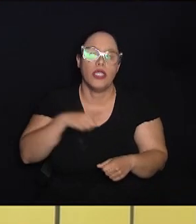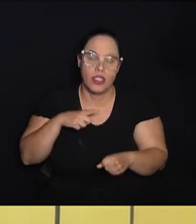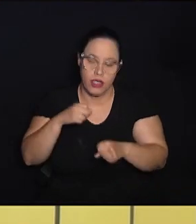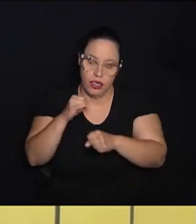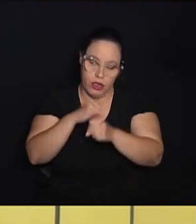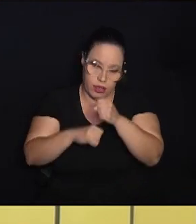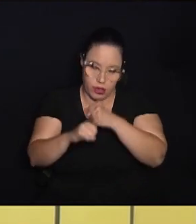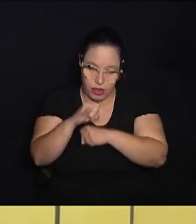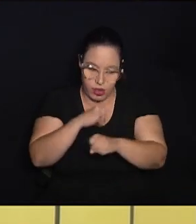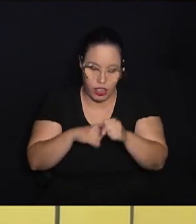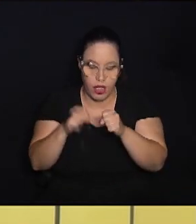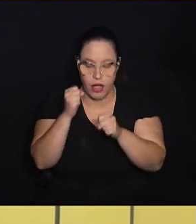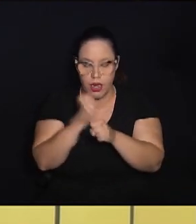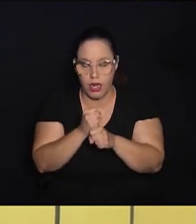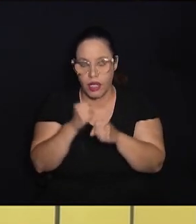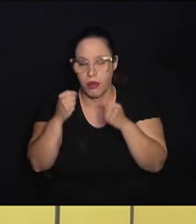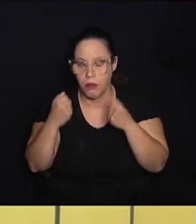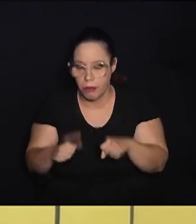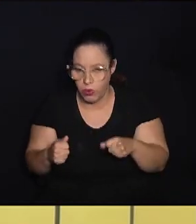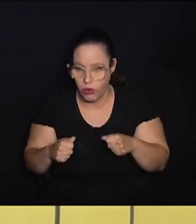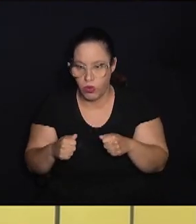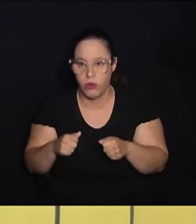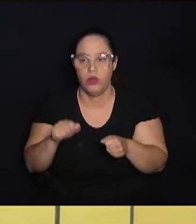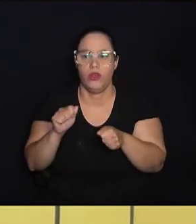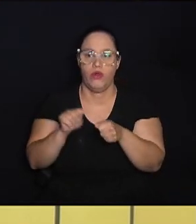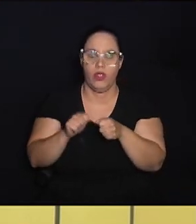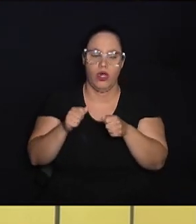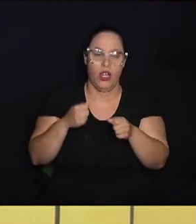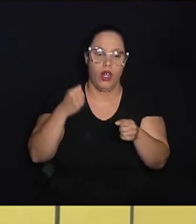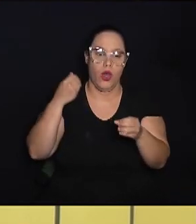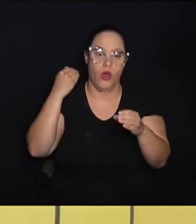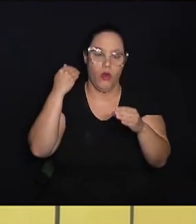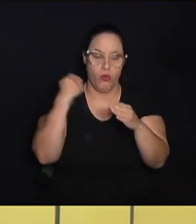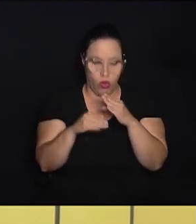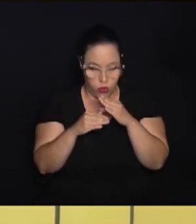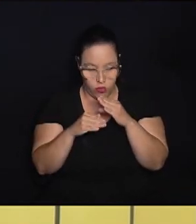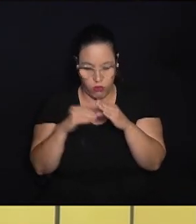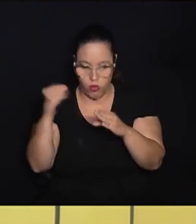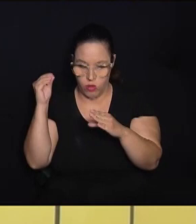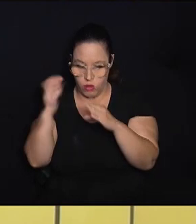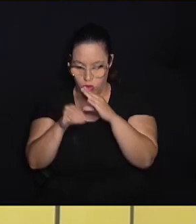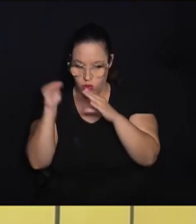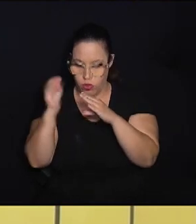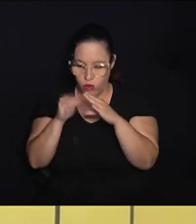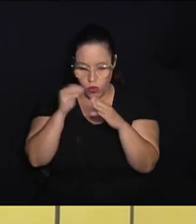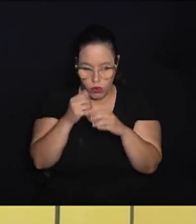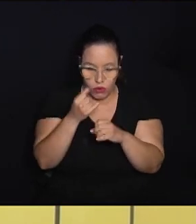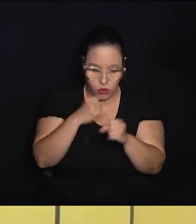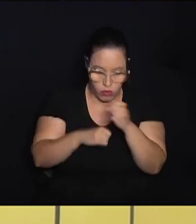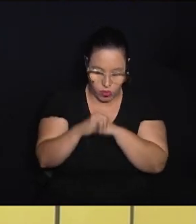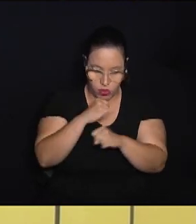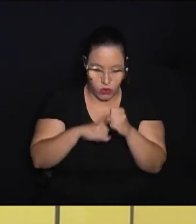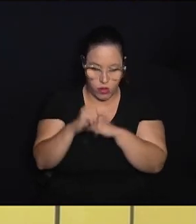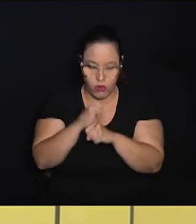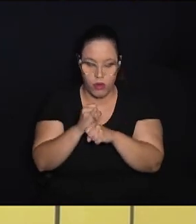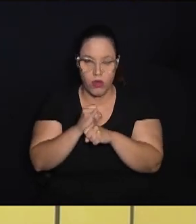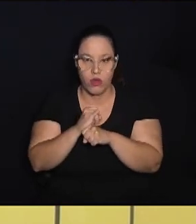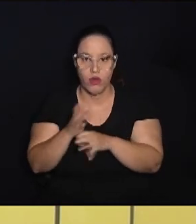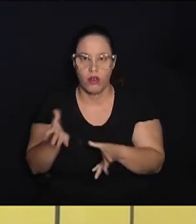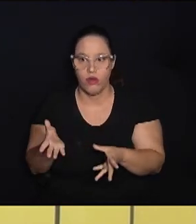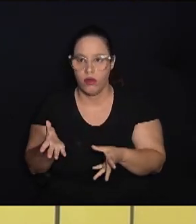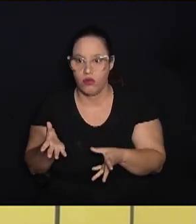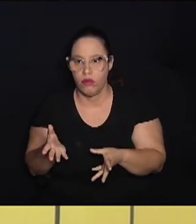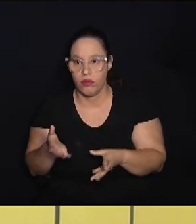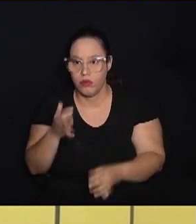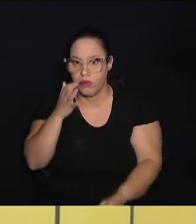fazer o seu quadrinho e jogar na internet mas uma coisa muito bacana inclusive pra montagem do Gibi é o ensino de matemática né Você vai para